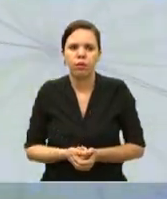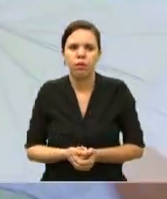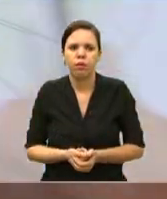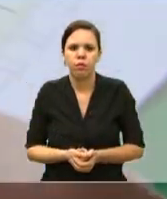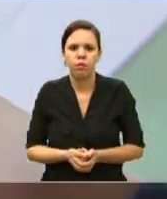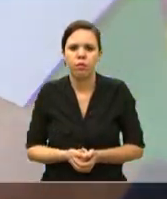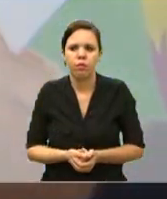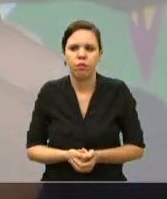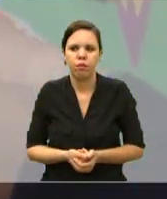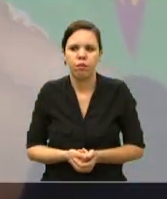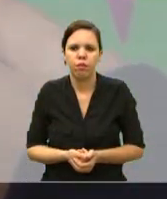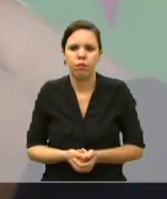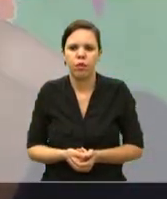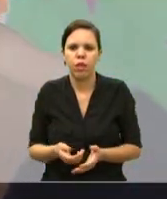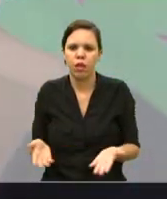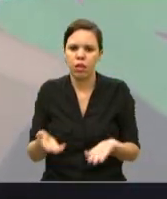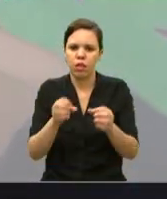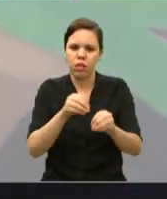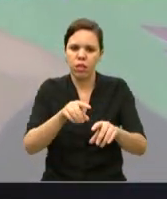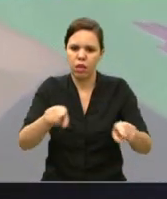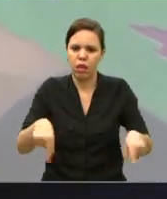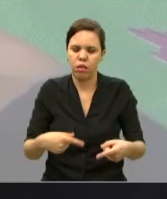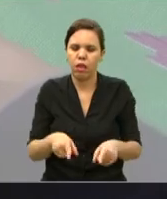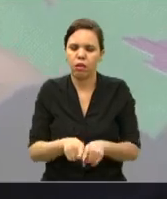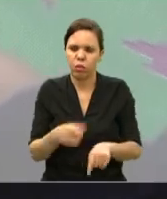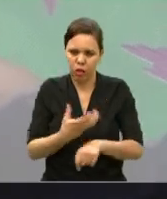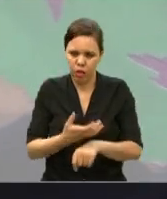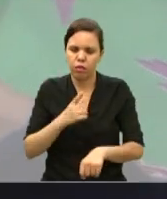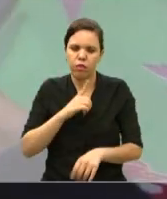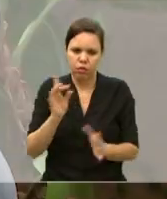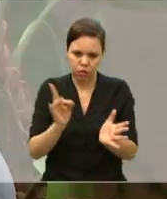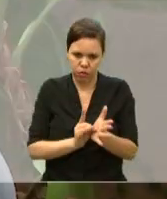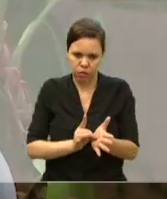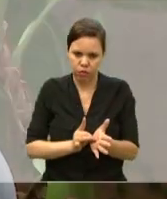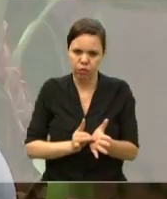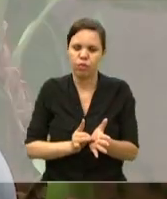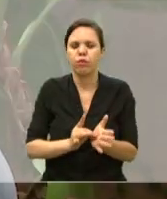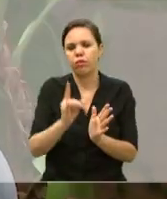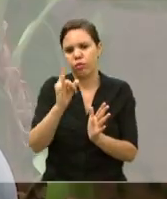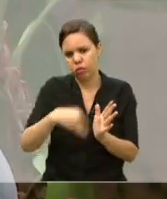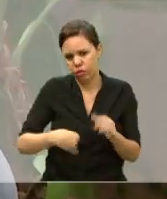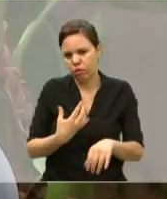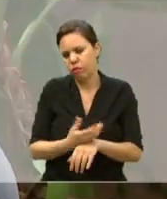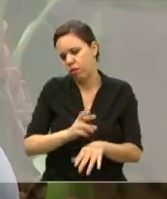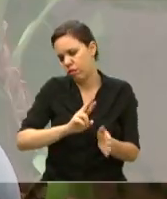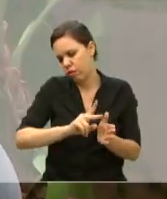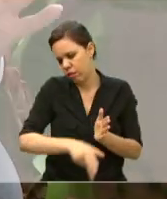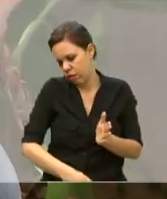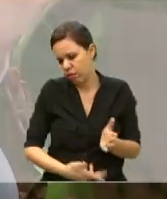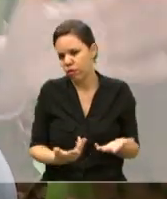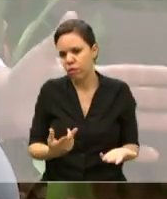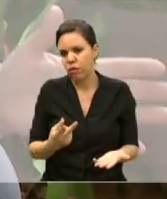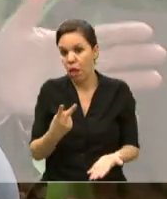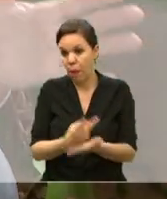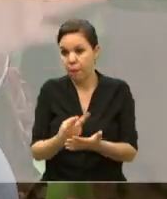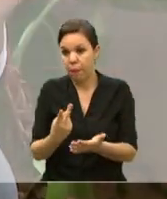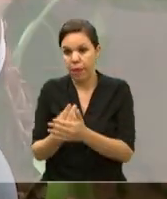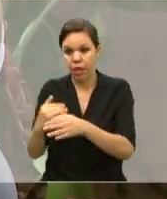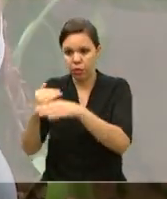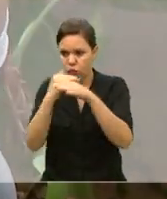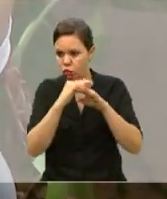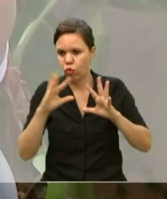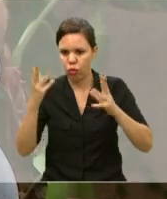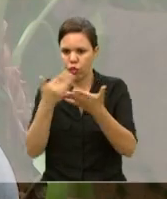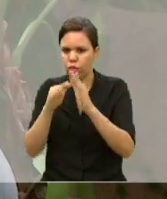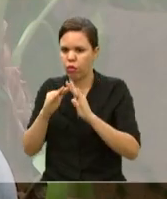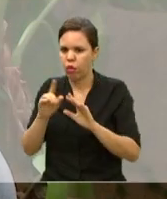leitura estará diferente, porque ela aprende, a alfabetização começa escrevendo no ar, escrevendo na terra,